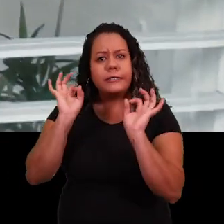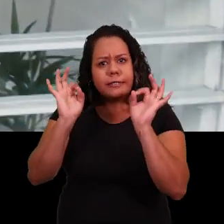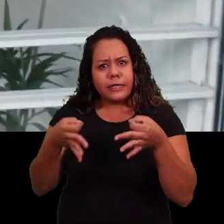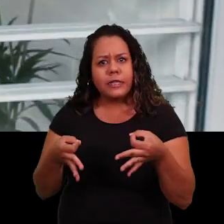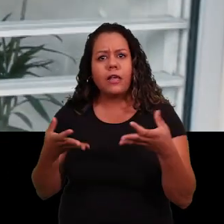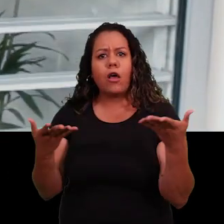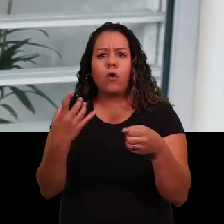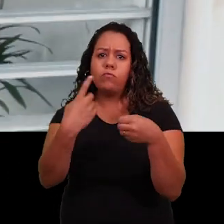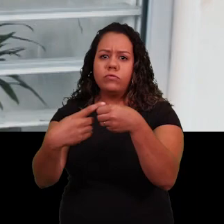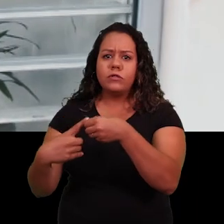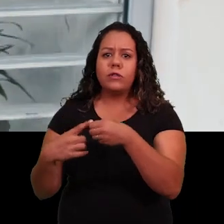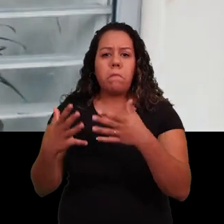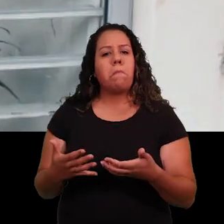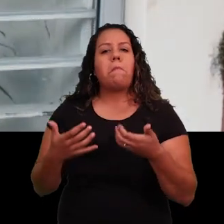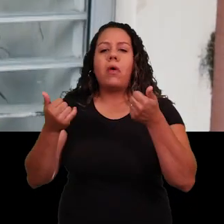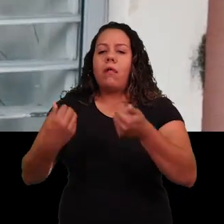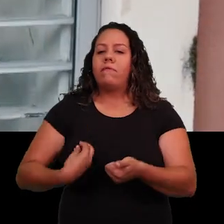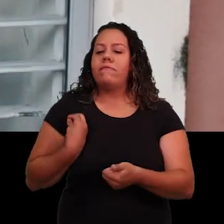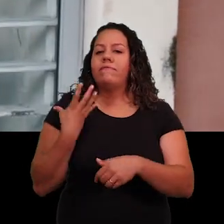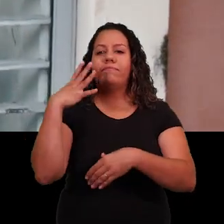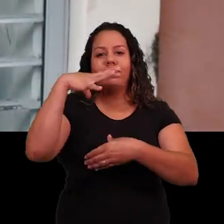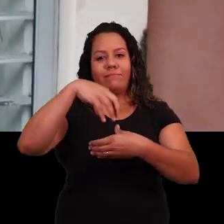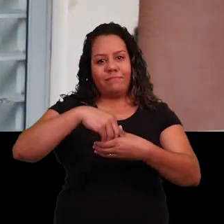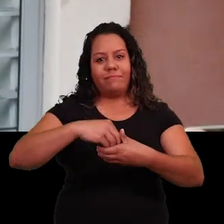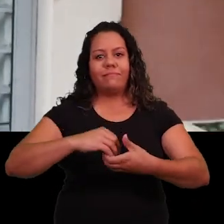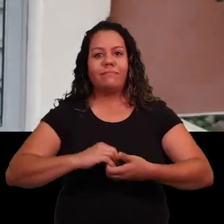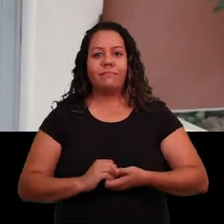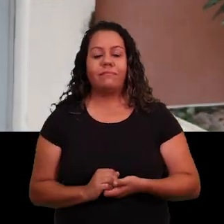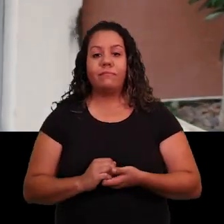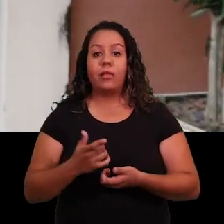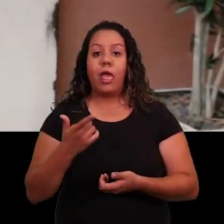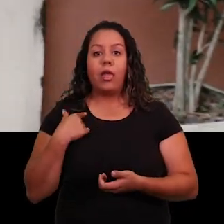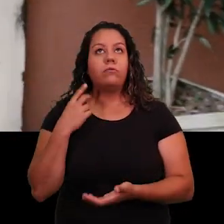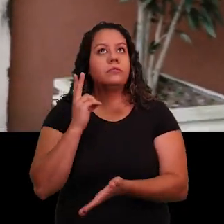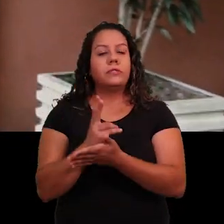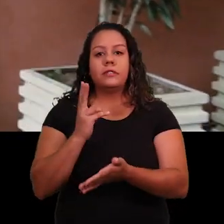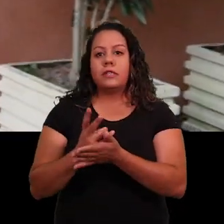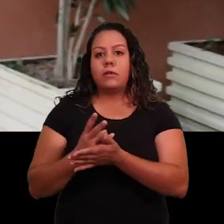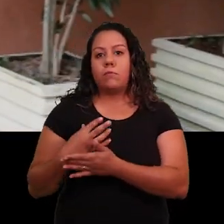torna a cidade muito mais agradável de se viver.